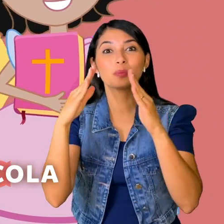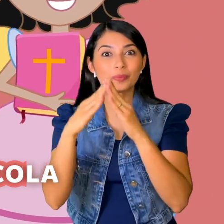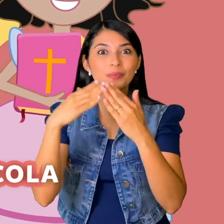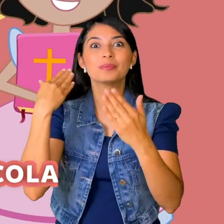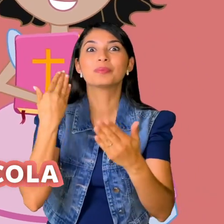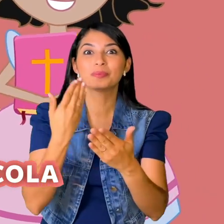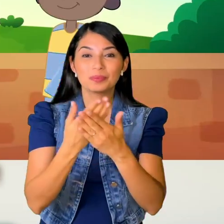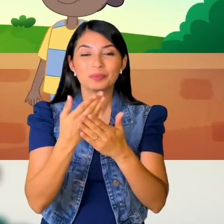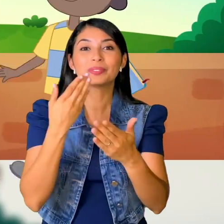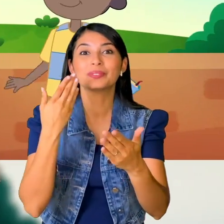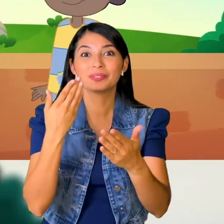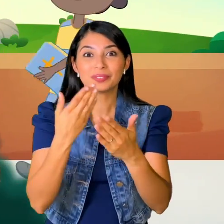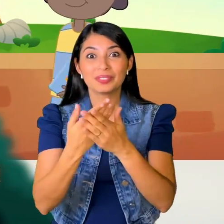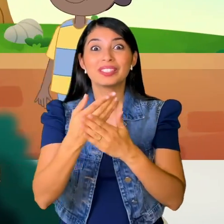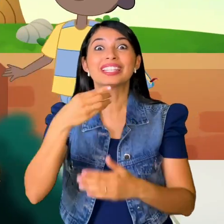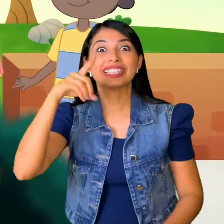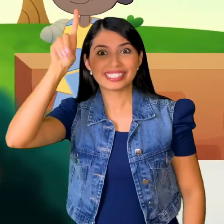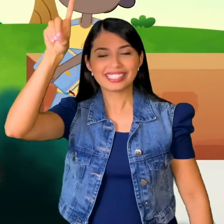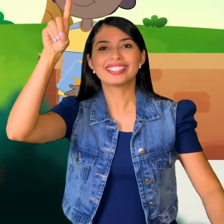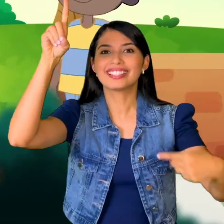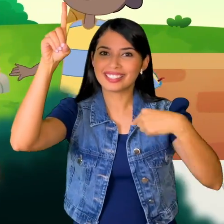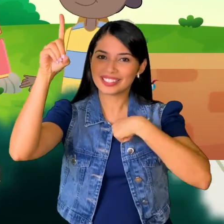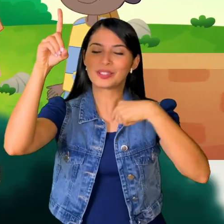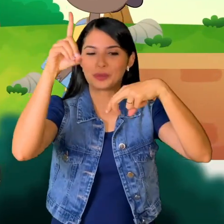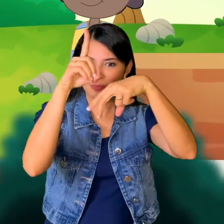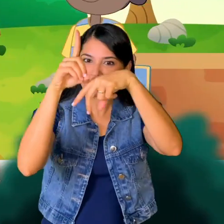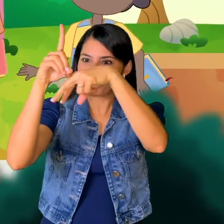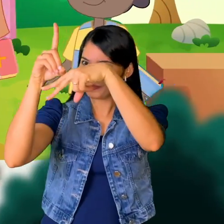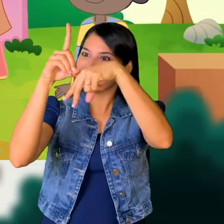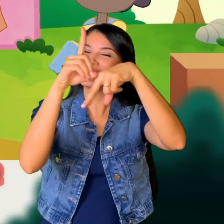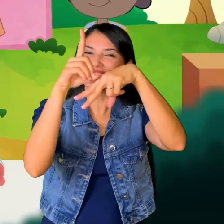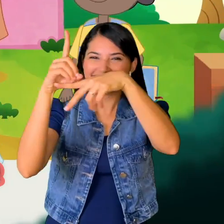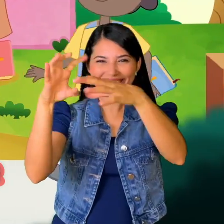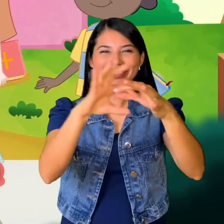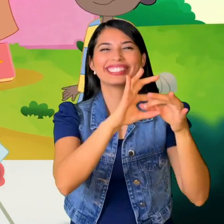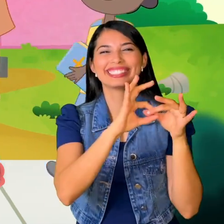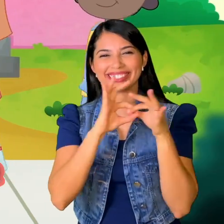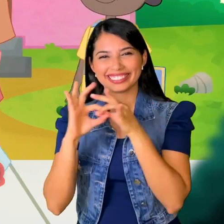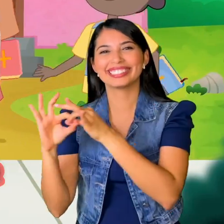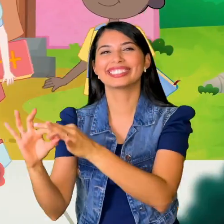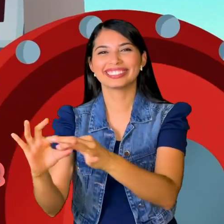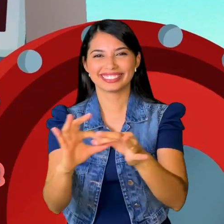escola Com Ele que eu quero andar